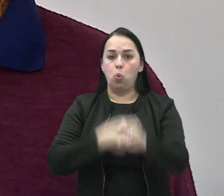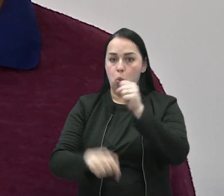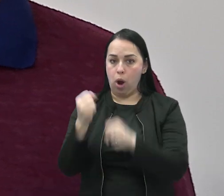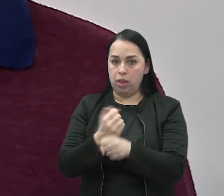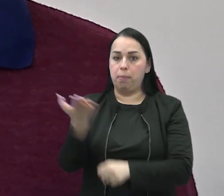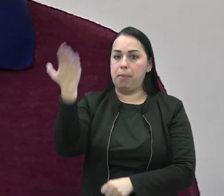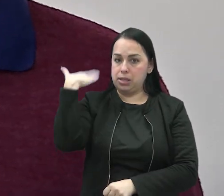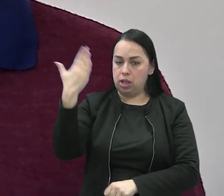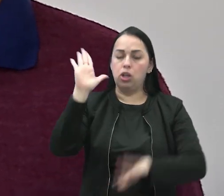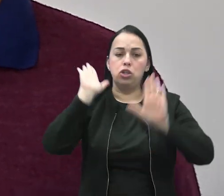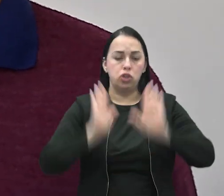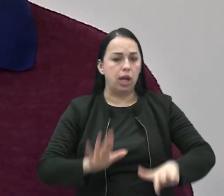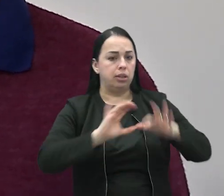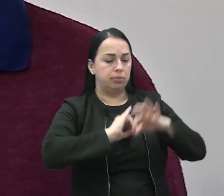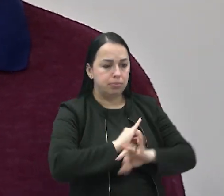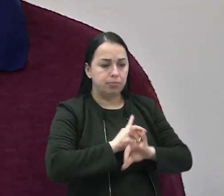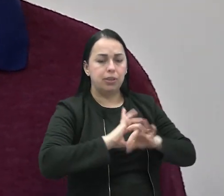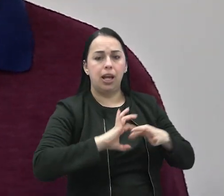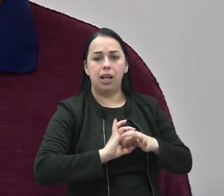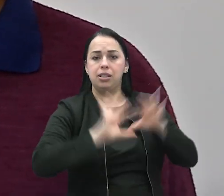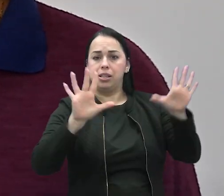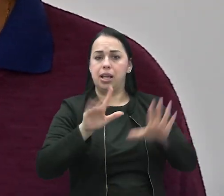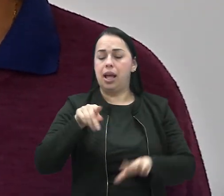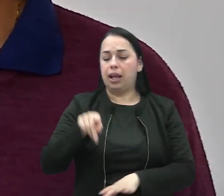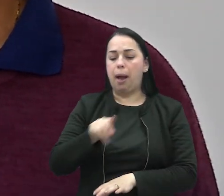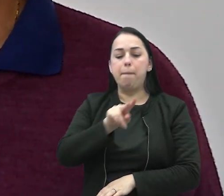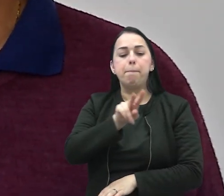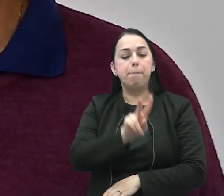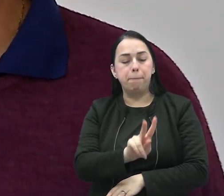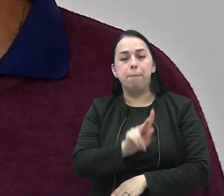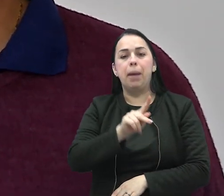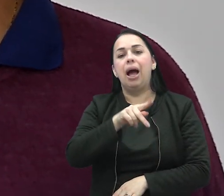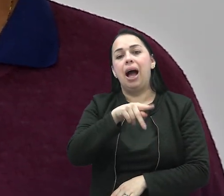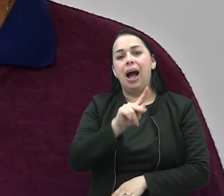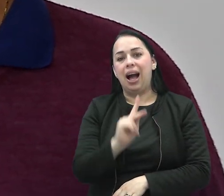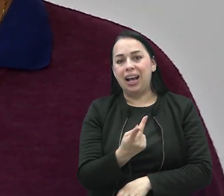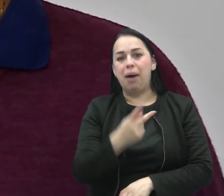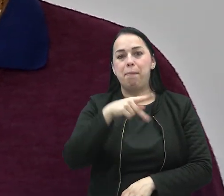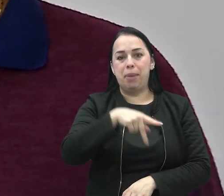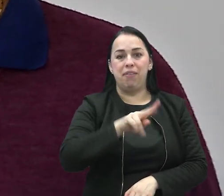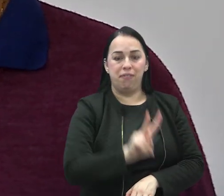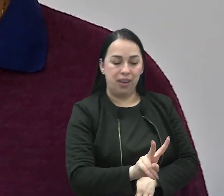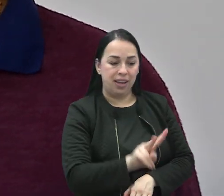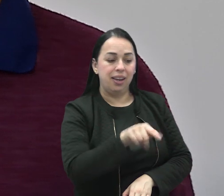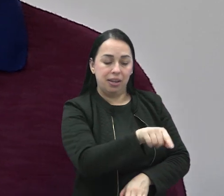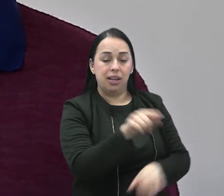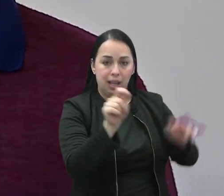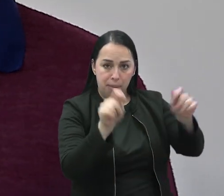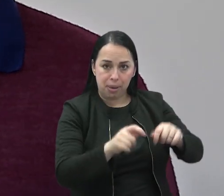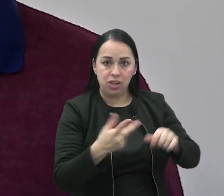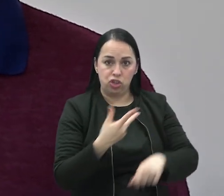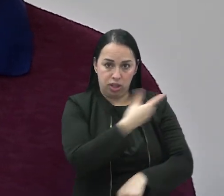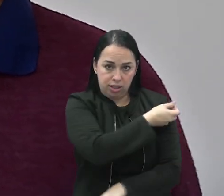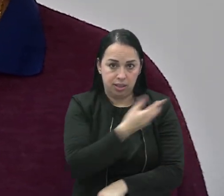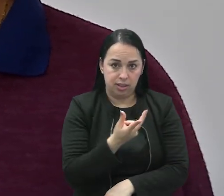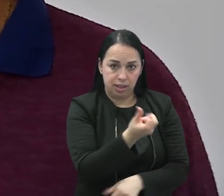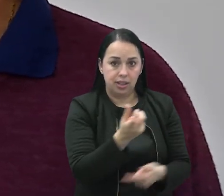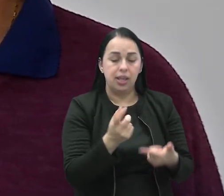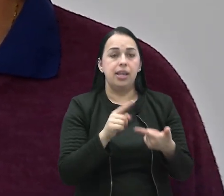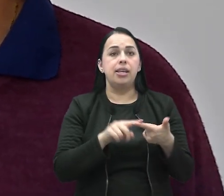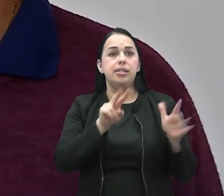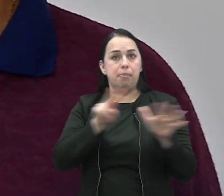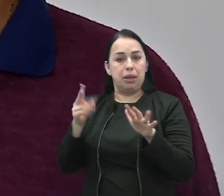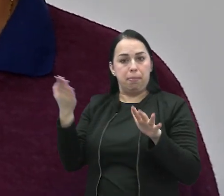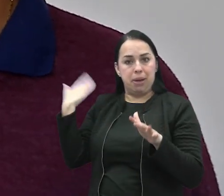ano passado já foi liberado a vacina para HPV, para as pessoas que usam PrEP, e a partir de agora, né, semana retrasada, a